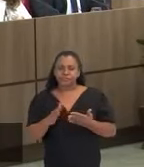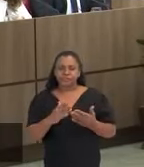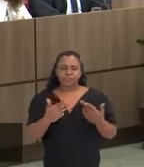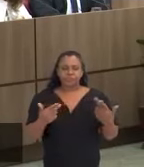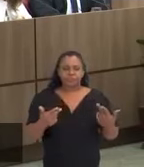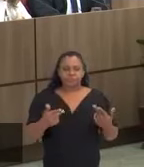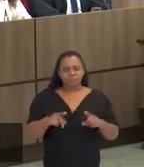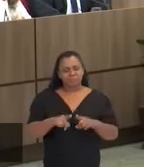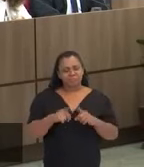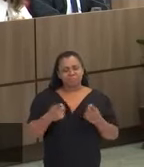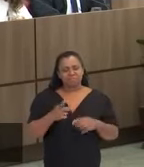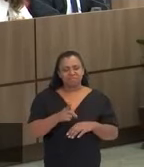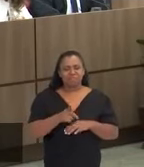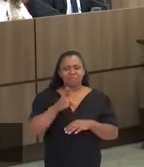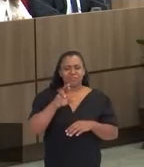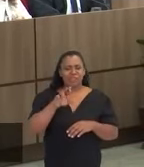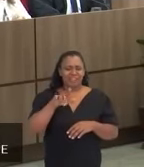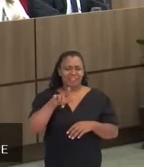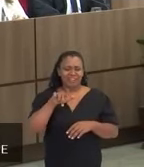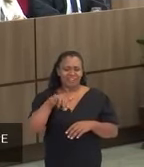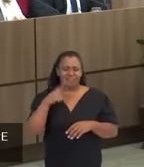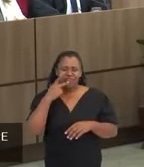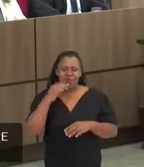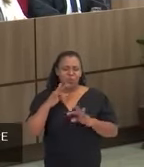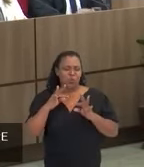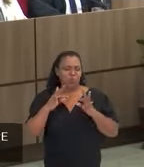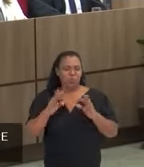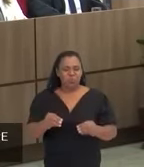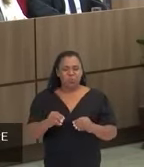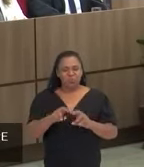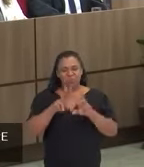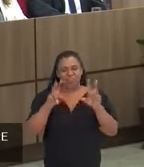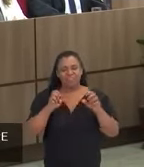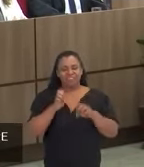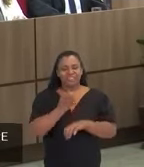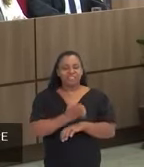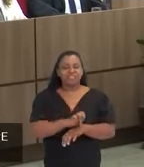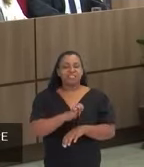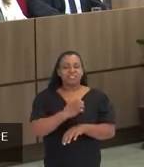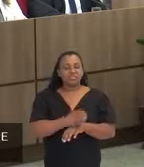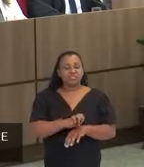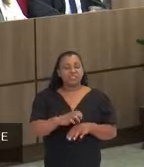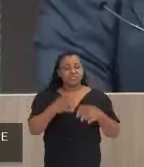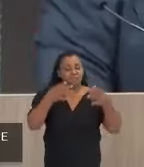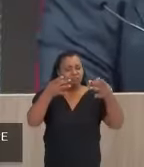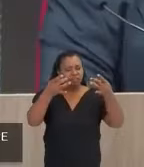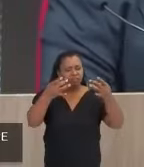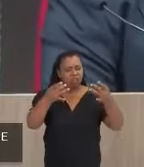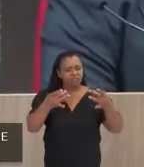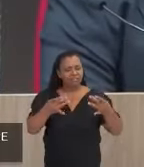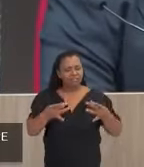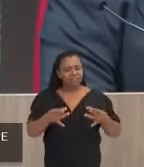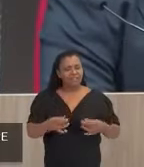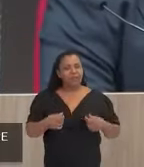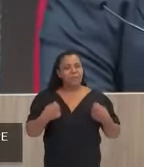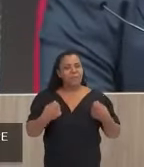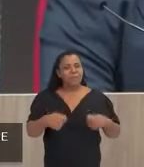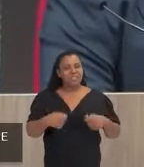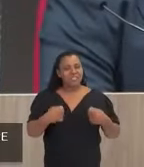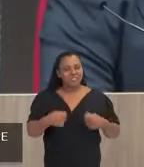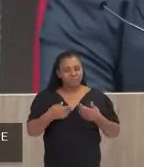Lima já falou praticamente tudo sobre estágio. E com o detalhamento necessário para essa